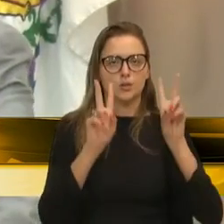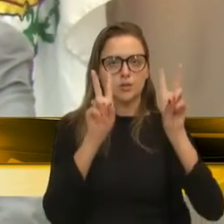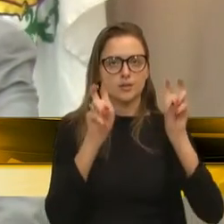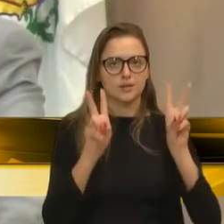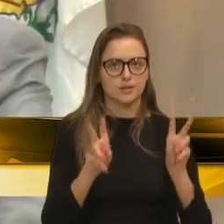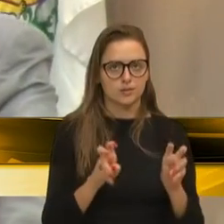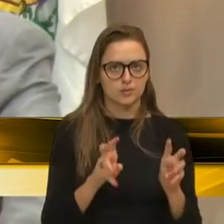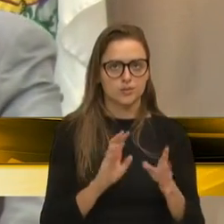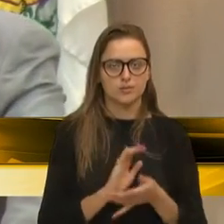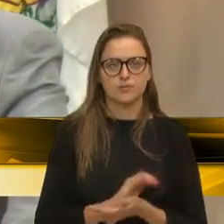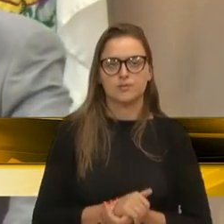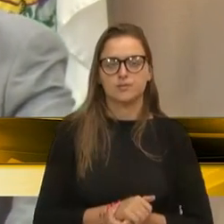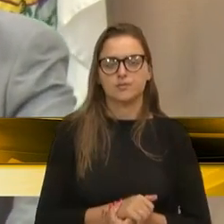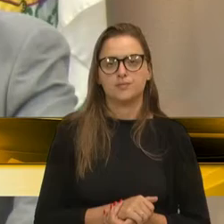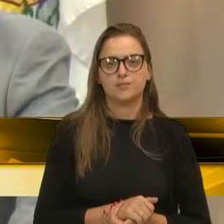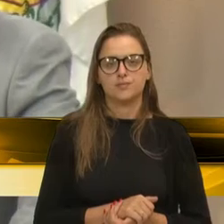expediente